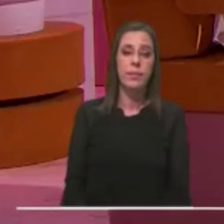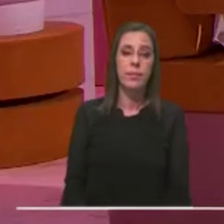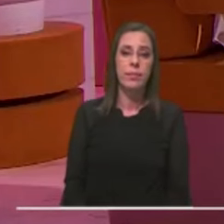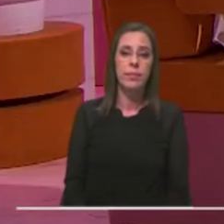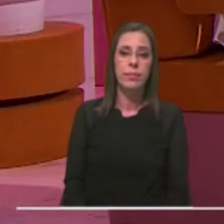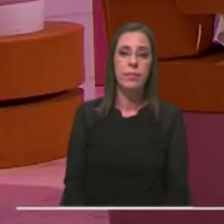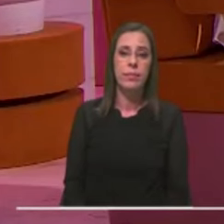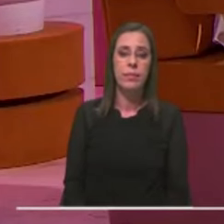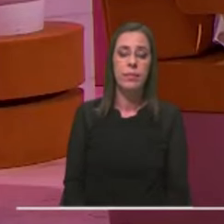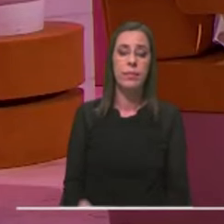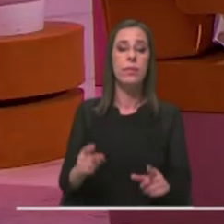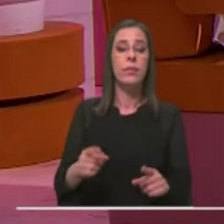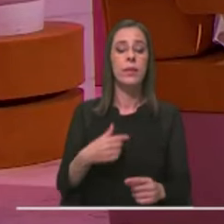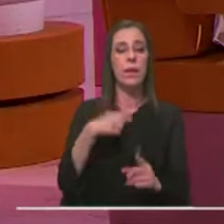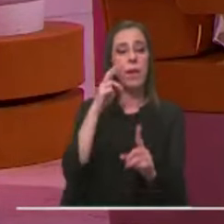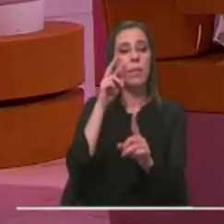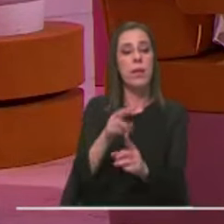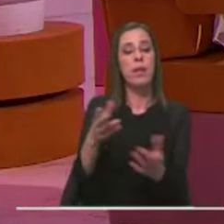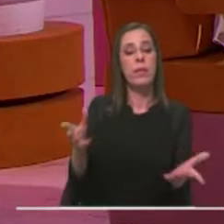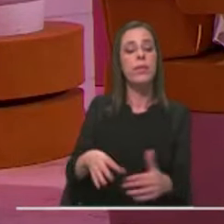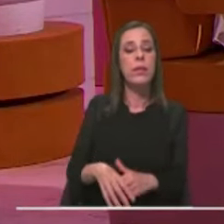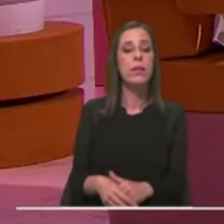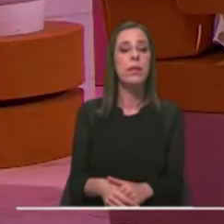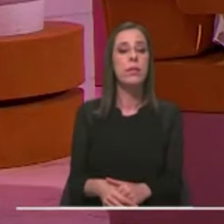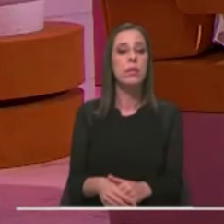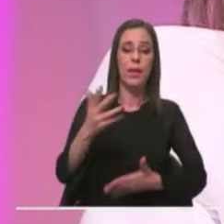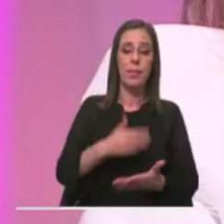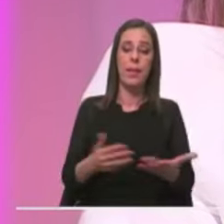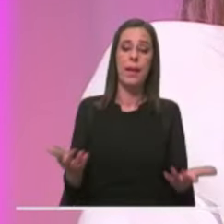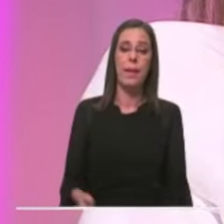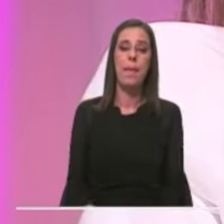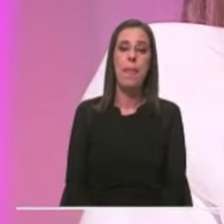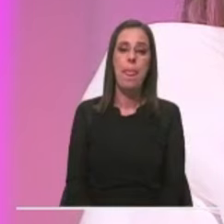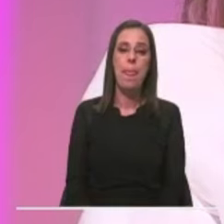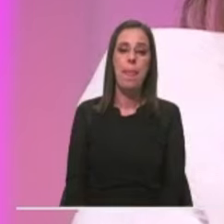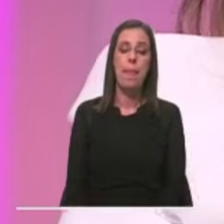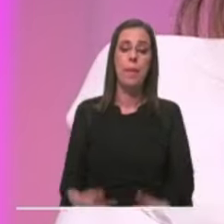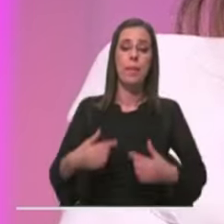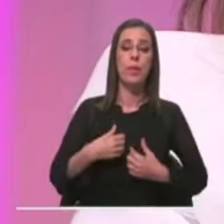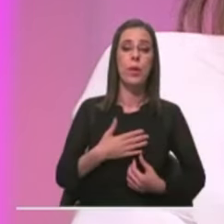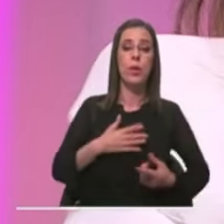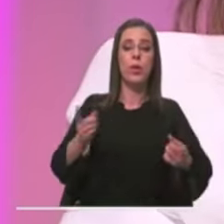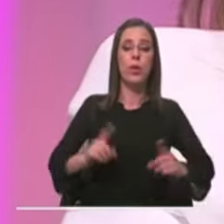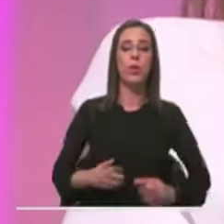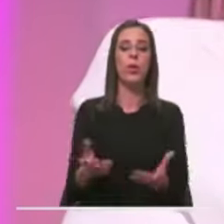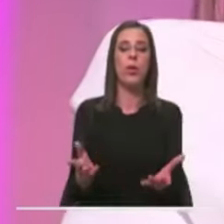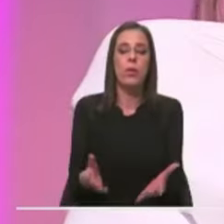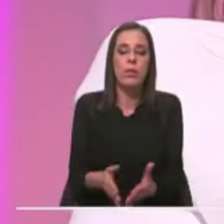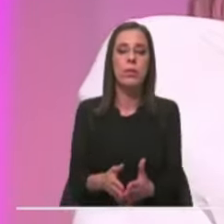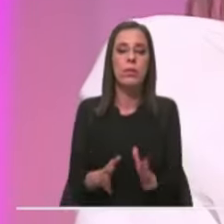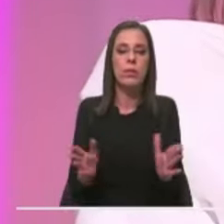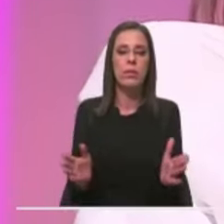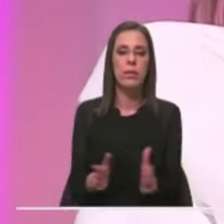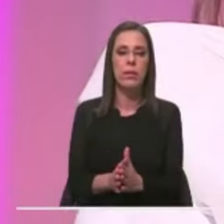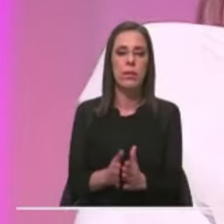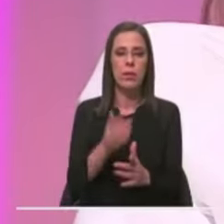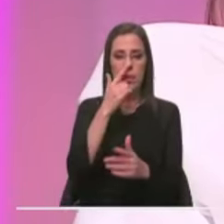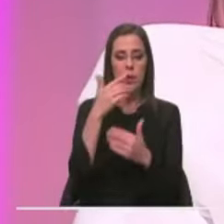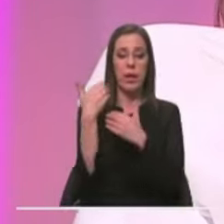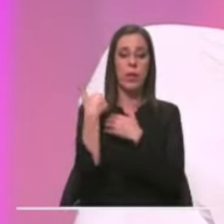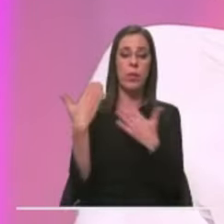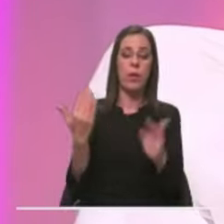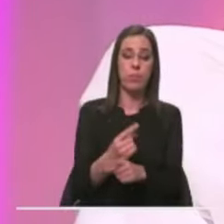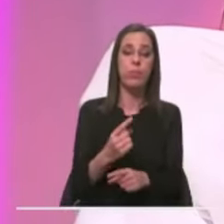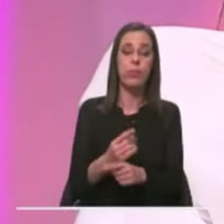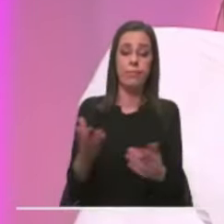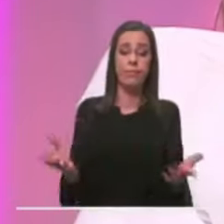que isto é a minha visão da Mad eu também não gosto muito ir não é is é de responsabilidade também não